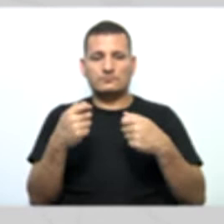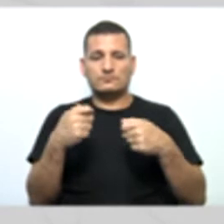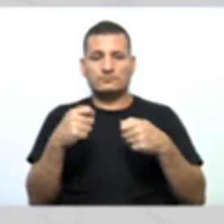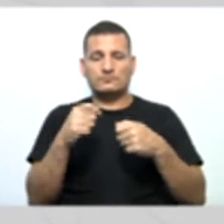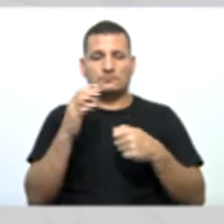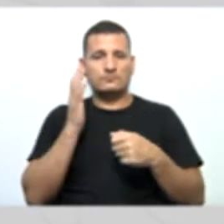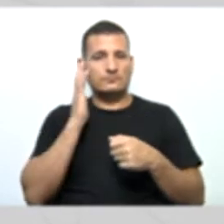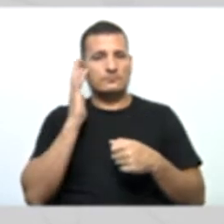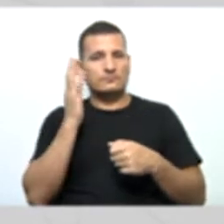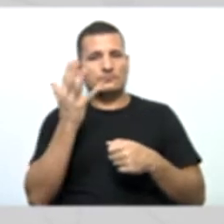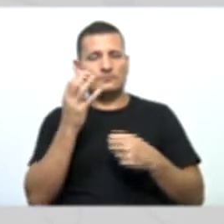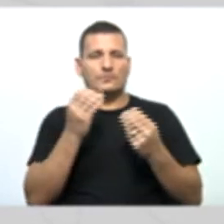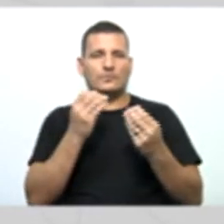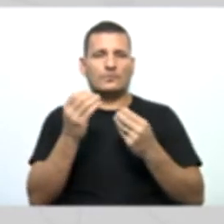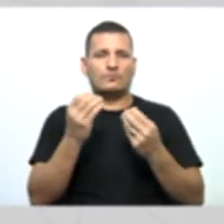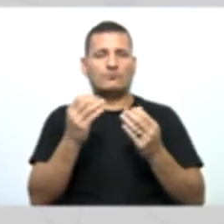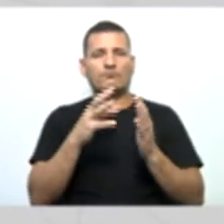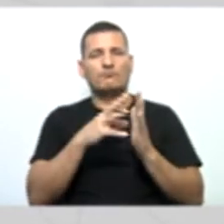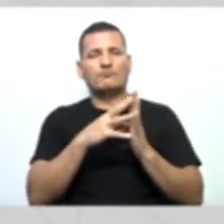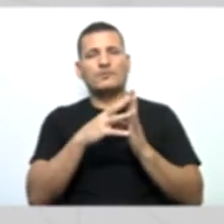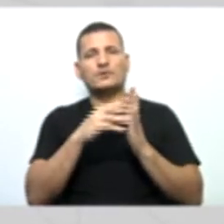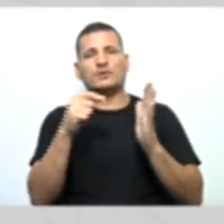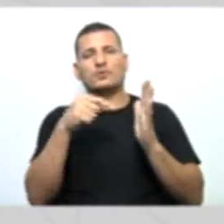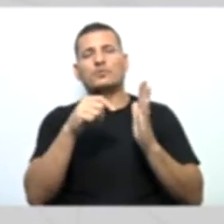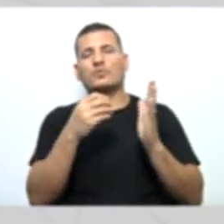paradigma sobre a orientação a objeto.